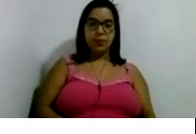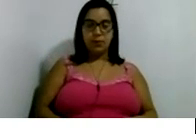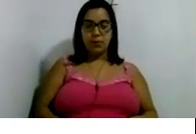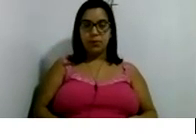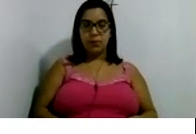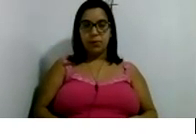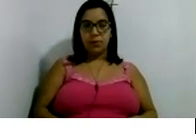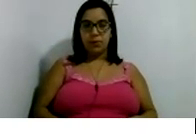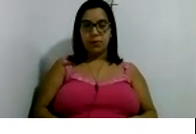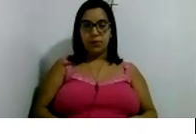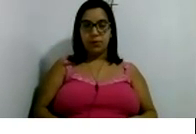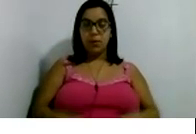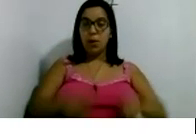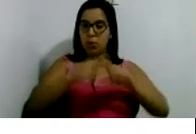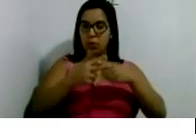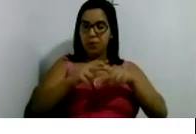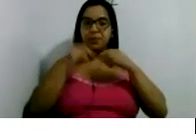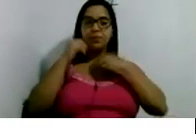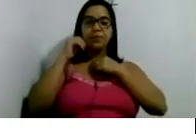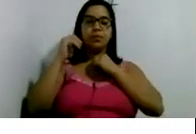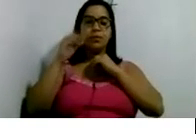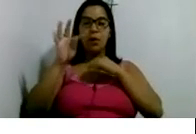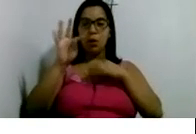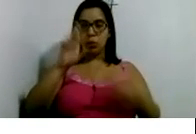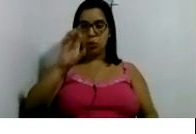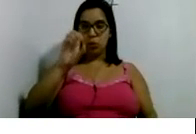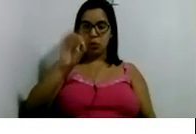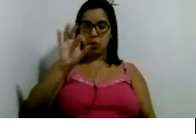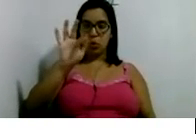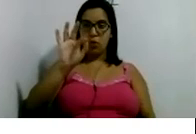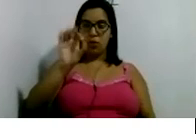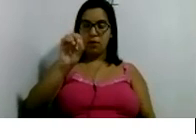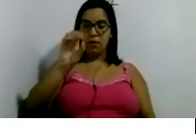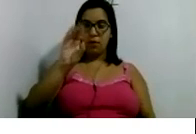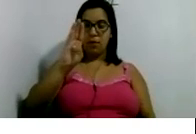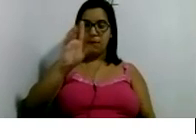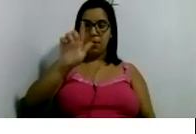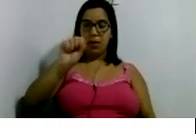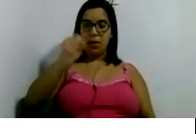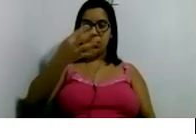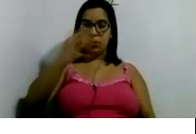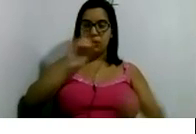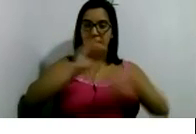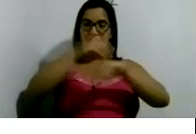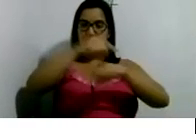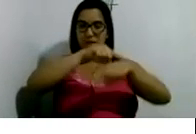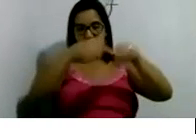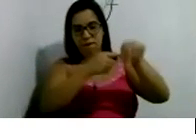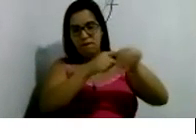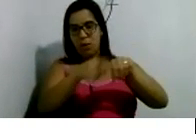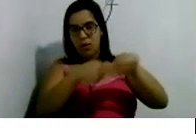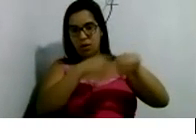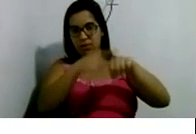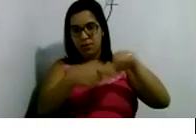Então, só corrigindo, o trofoblasto é essa região mais externa e o embrioblasto é a